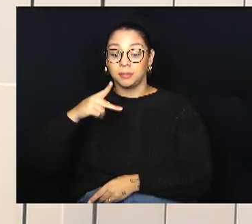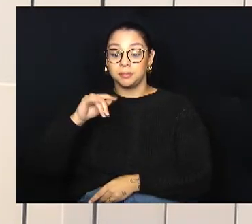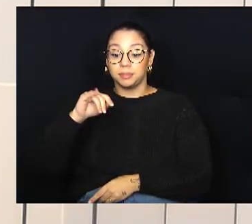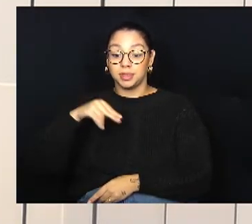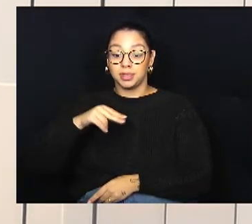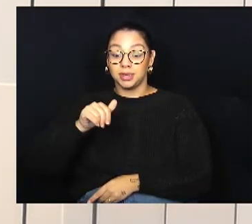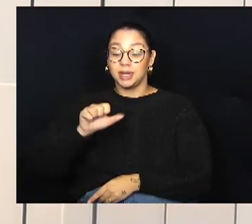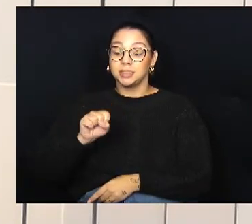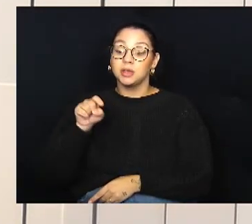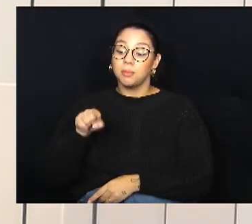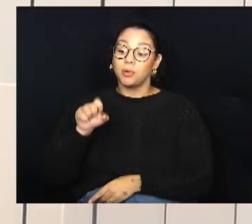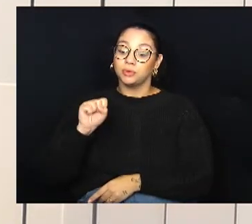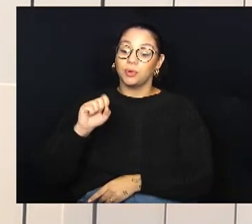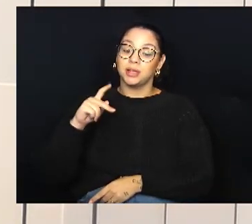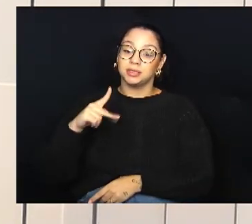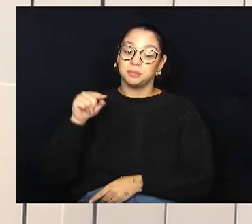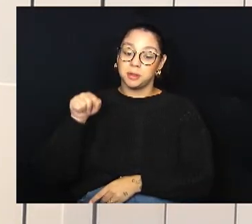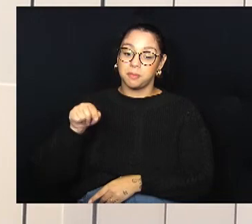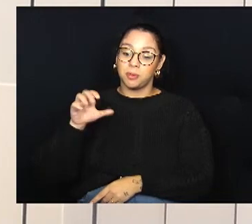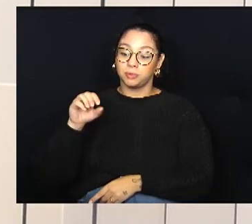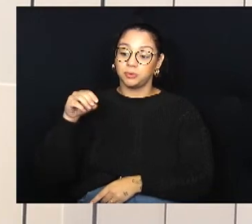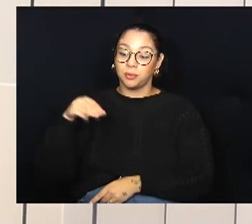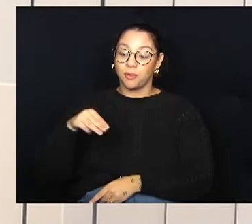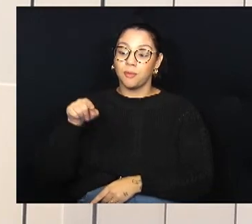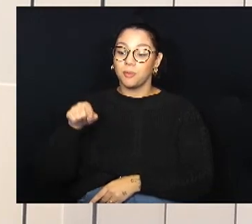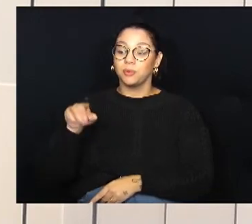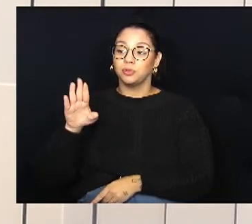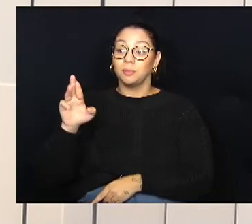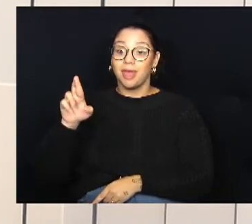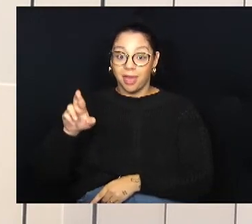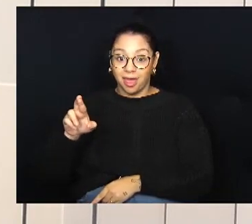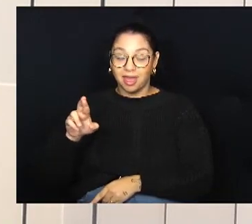pic.campinas.sp.gov.br. Então você pode acessar lá